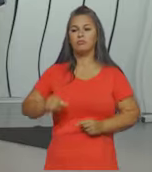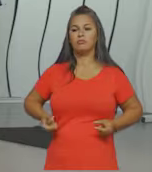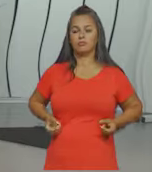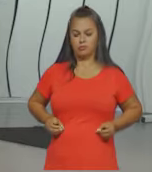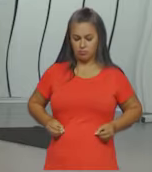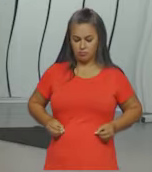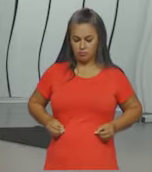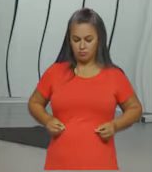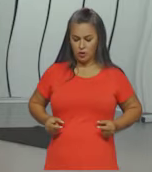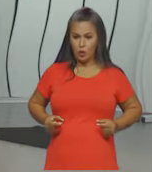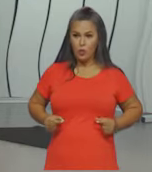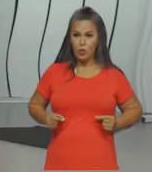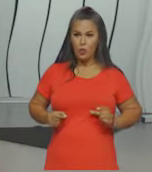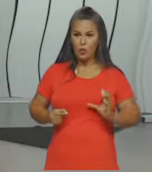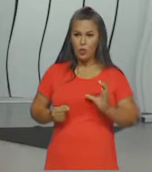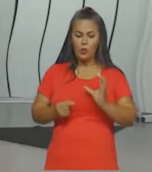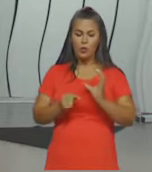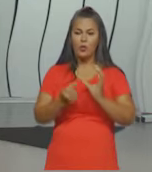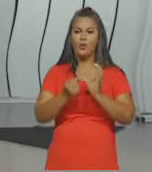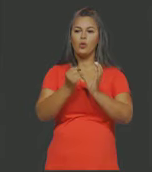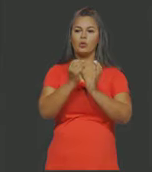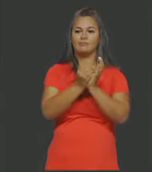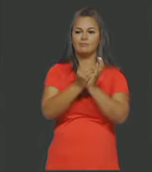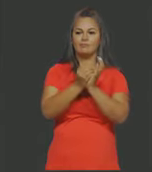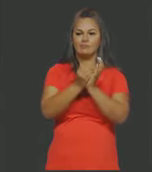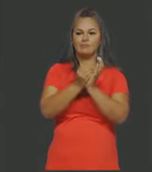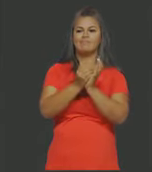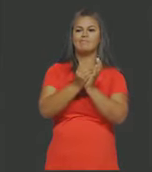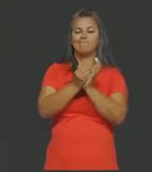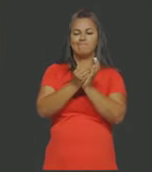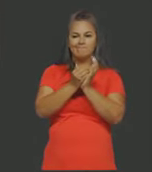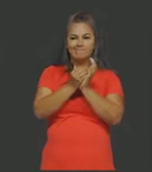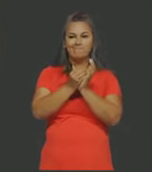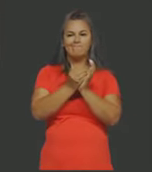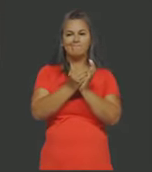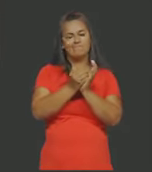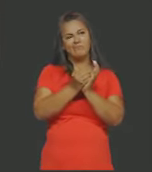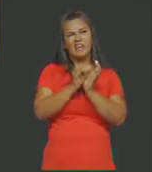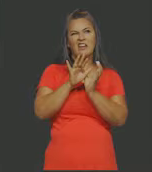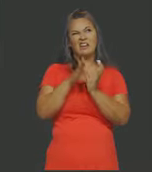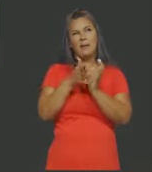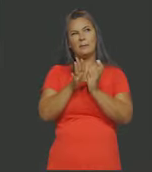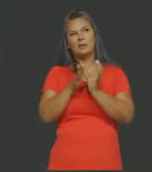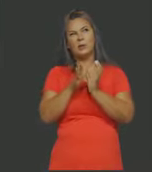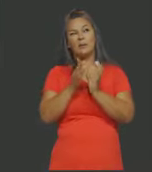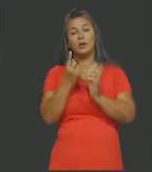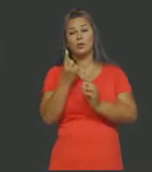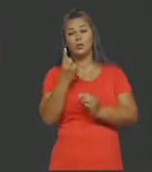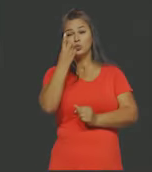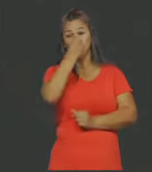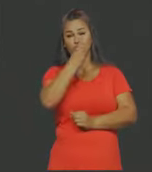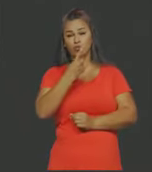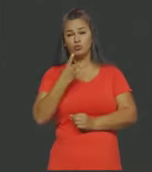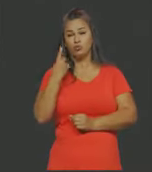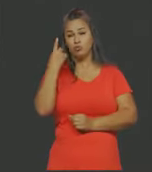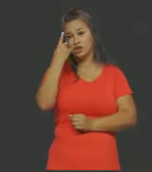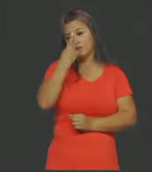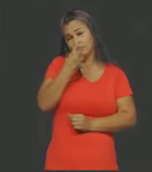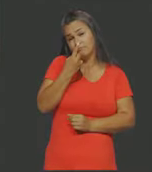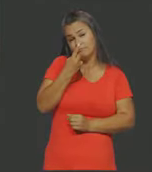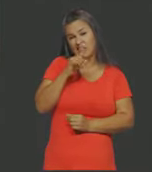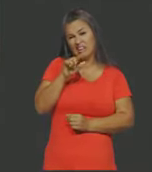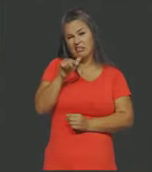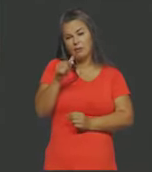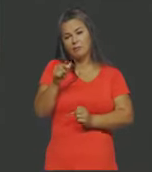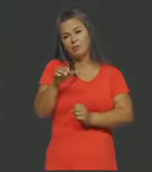tá? Vai ocorrer, então, uma ovulação. Esse óvulo vai durar aí em torno de um dia vivo, tá? Ele vai